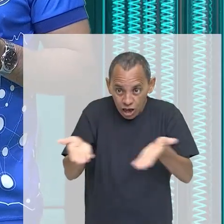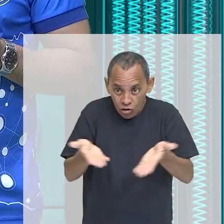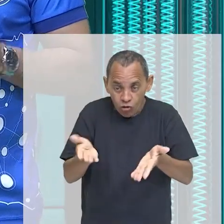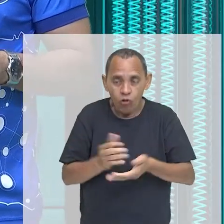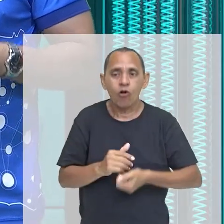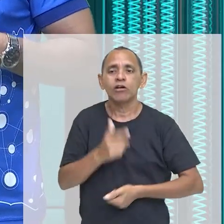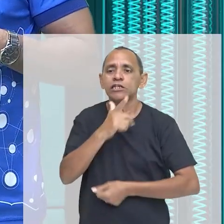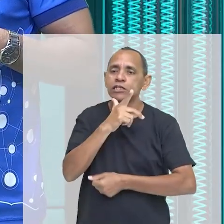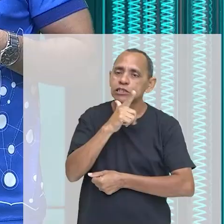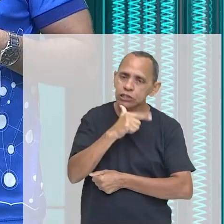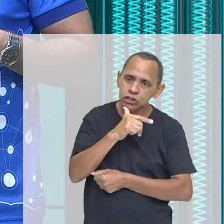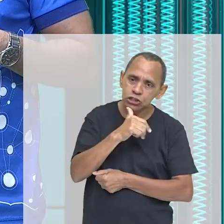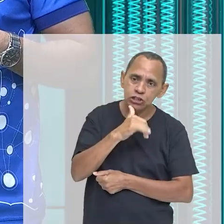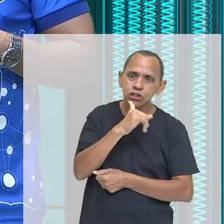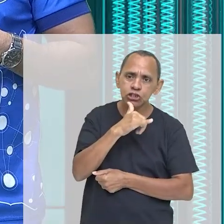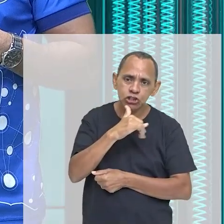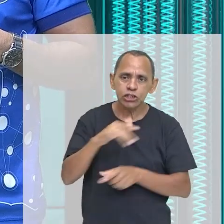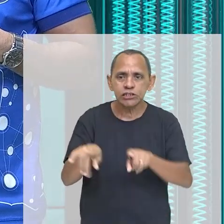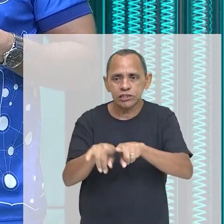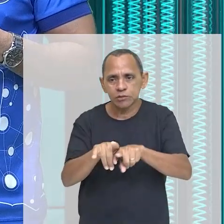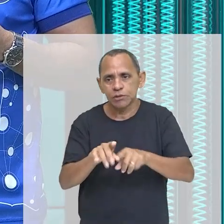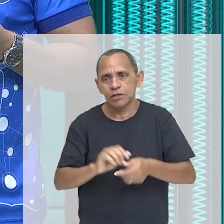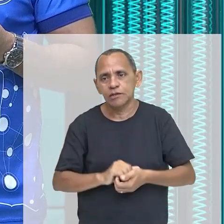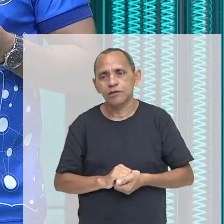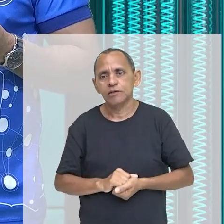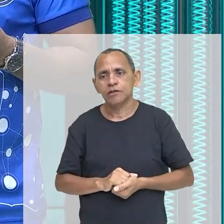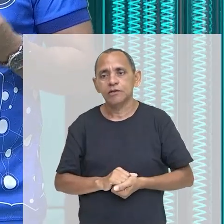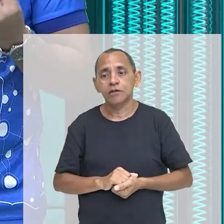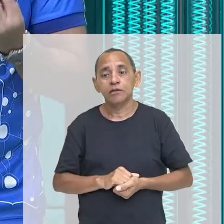a tristeza seja um dessas